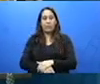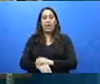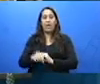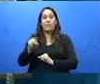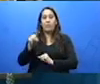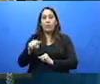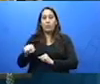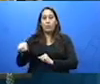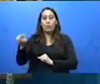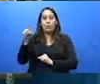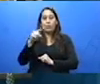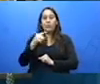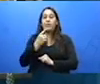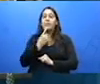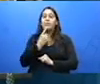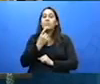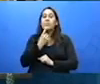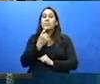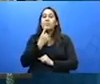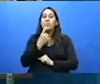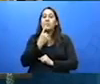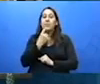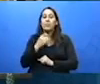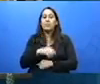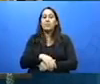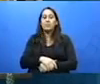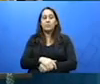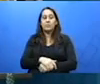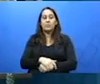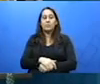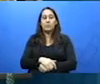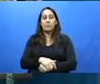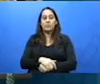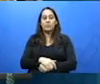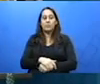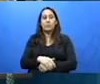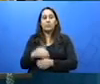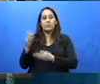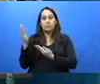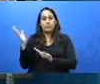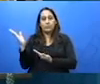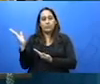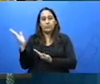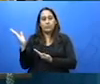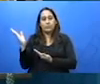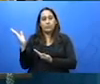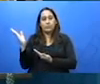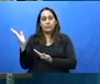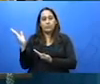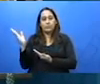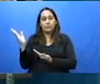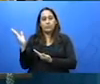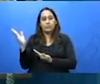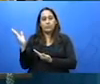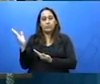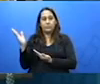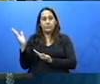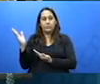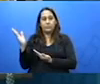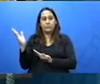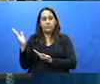Pega um lápis aí para marcar comigo. Ó, o A inicial, porque começou, letra maiúscula.